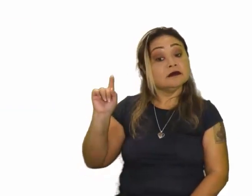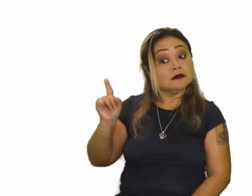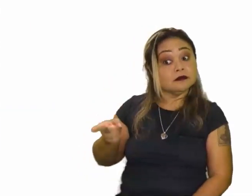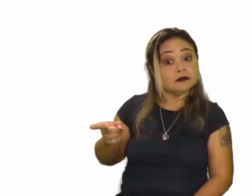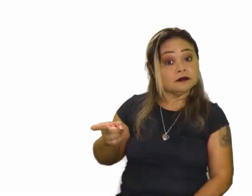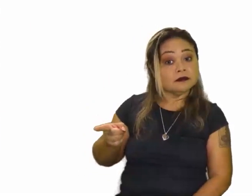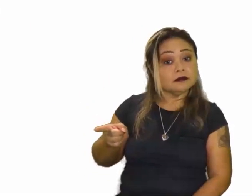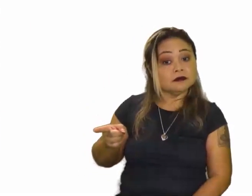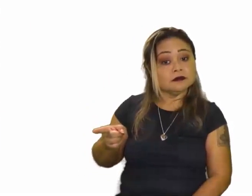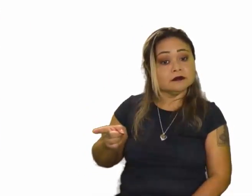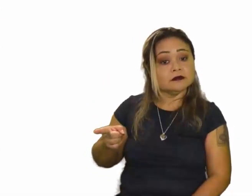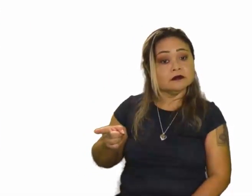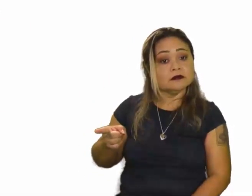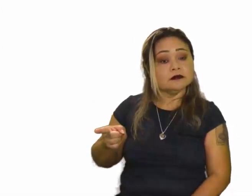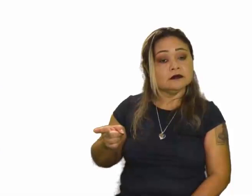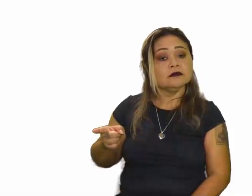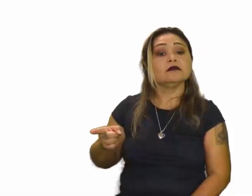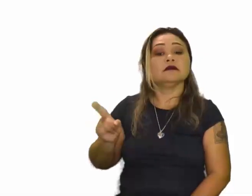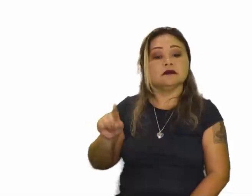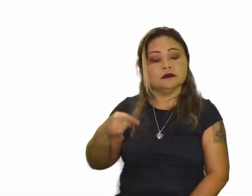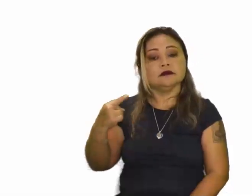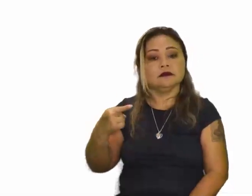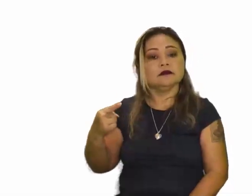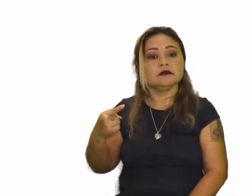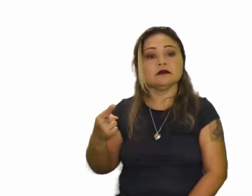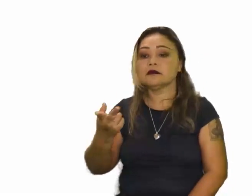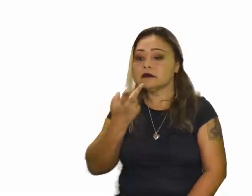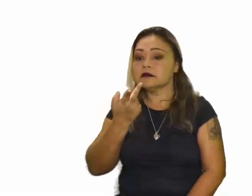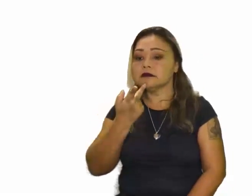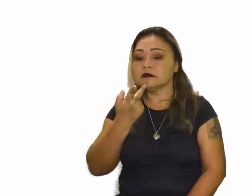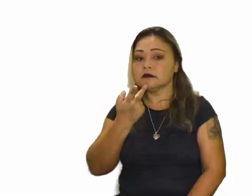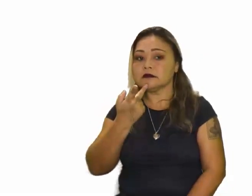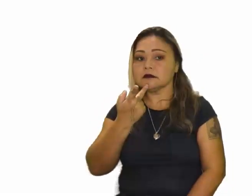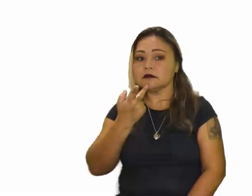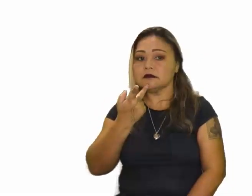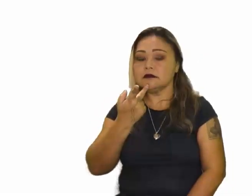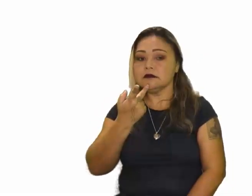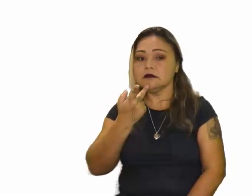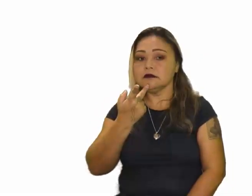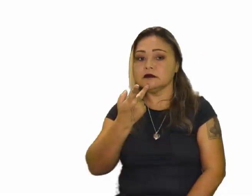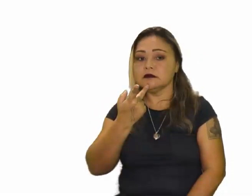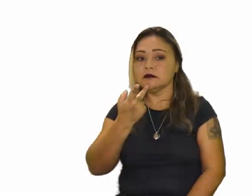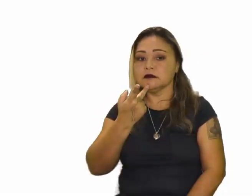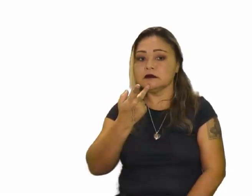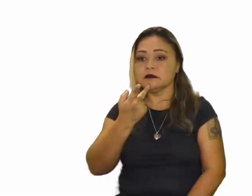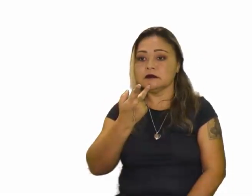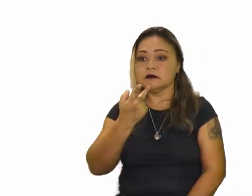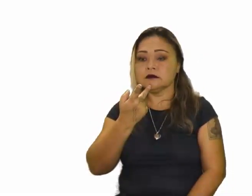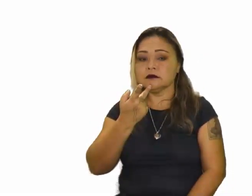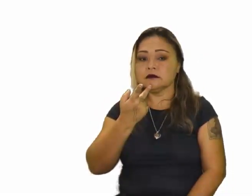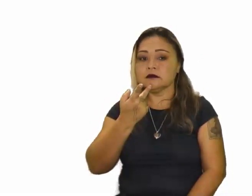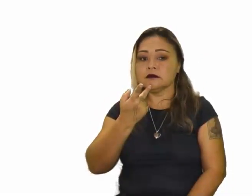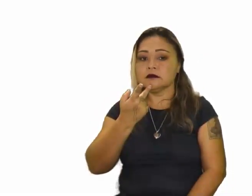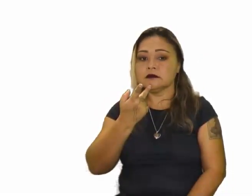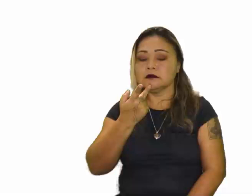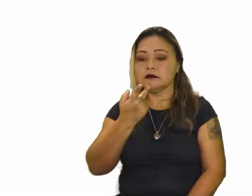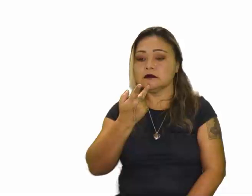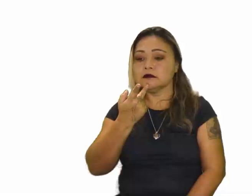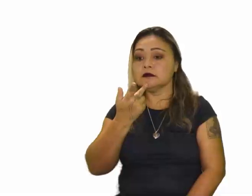ó. Que nós falamos. Aqui foi para... Nós estávamos falando sobre a... Como é que é? Quando a gente fala